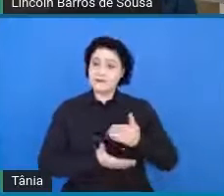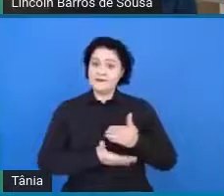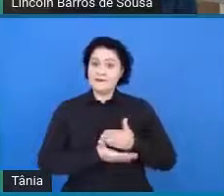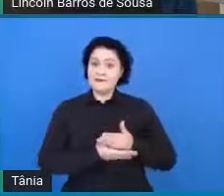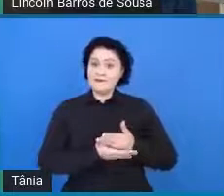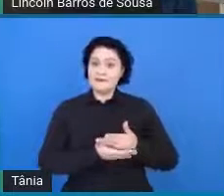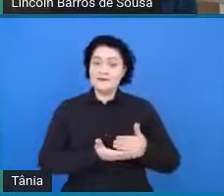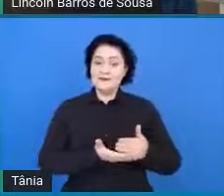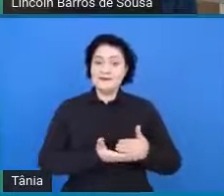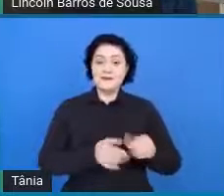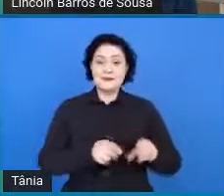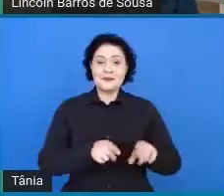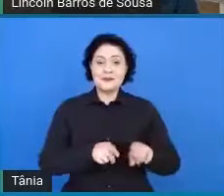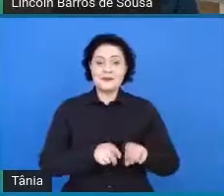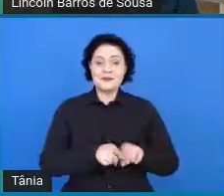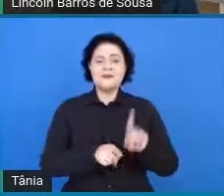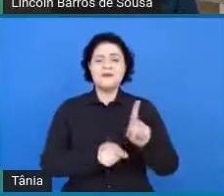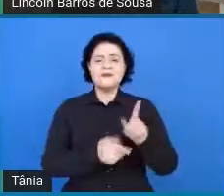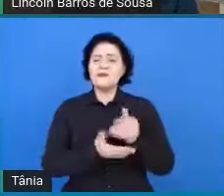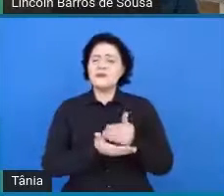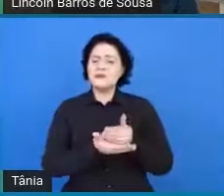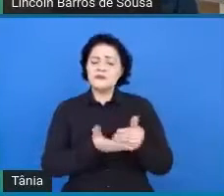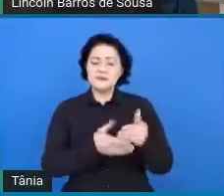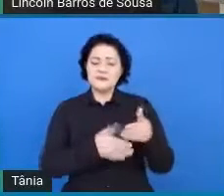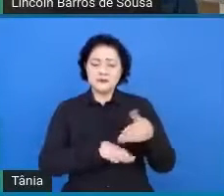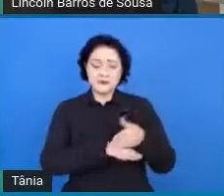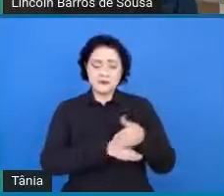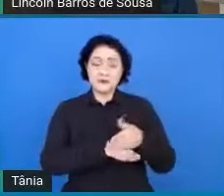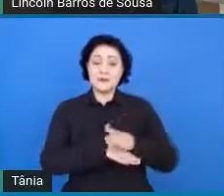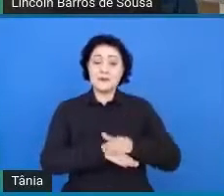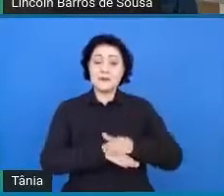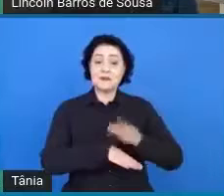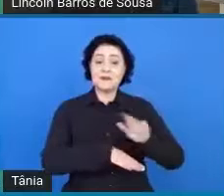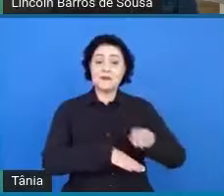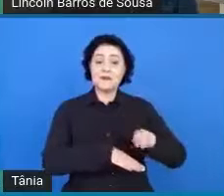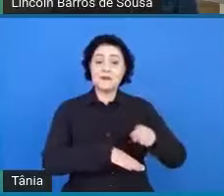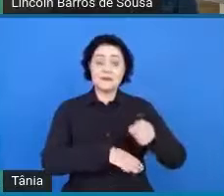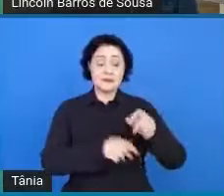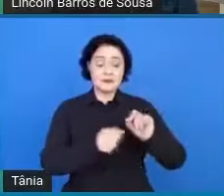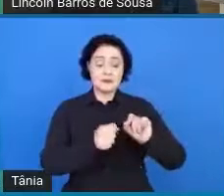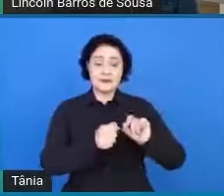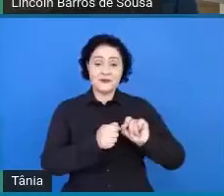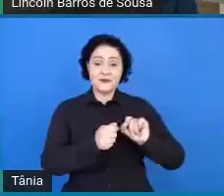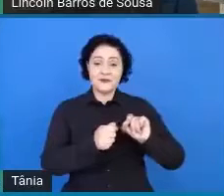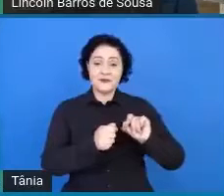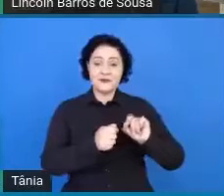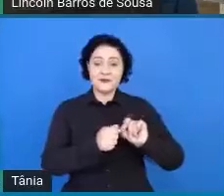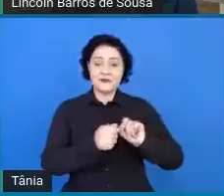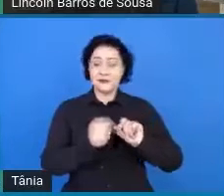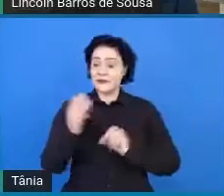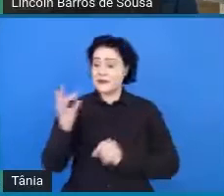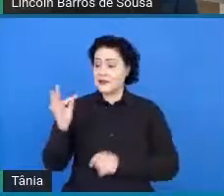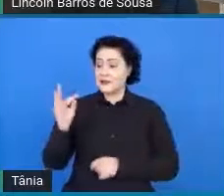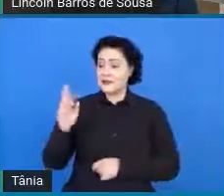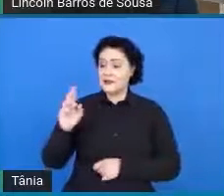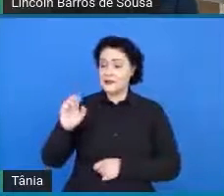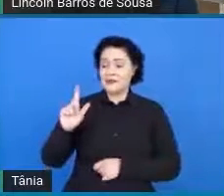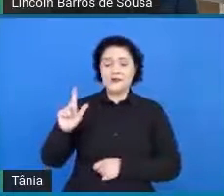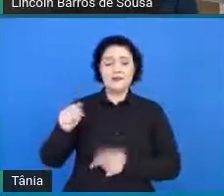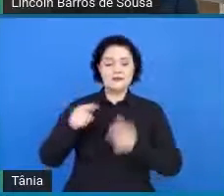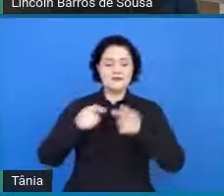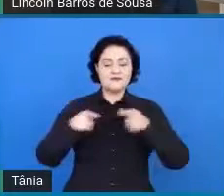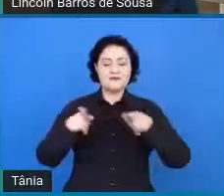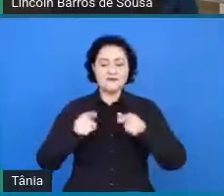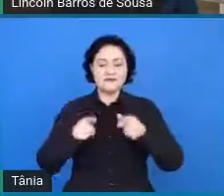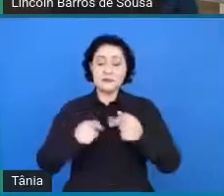como falamos no início participar a mais na questão da de fazer as trilhas do que fizemos